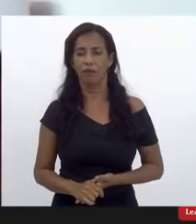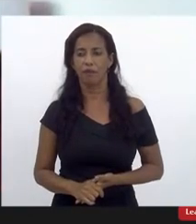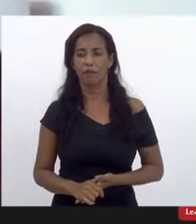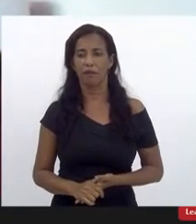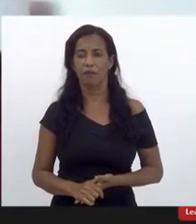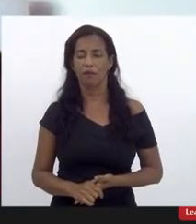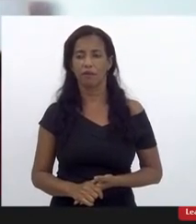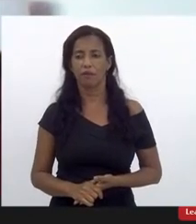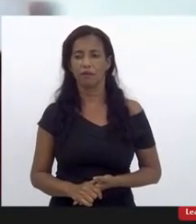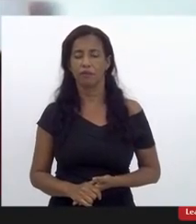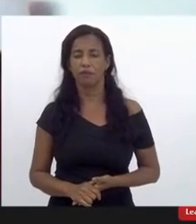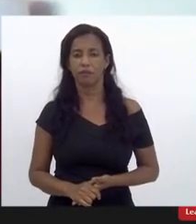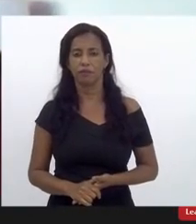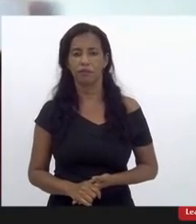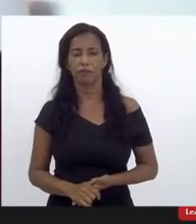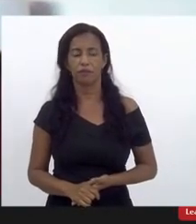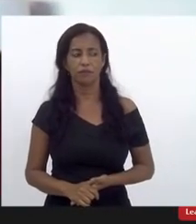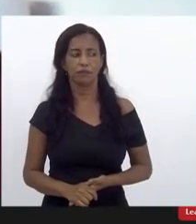o